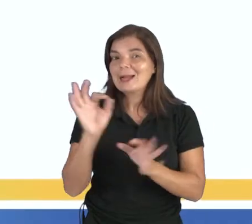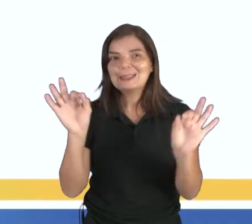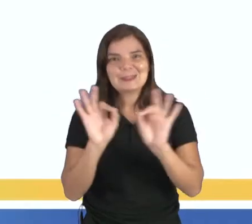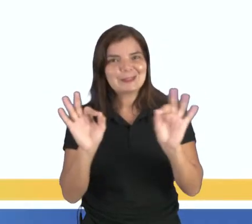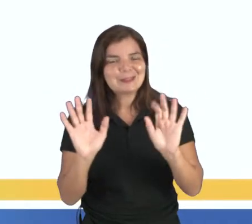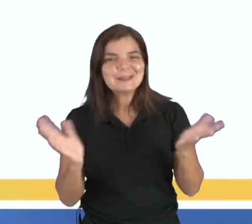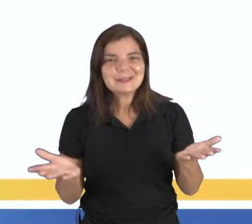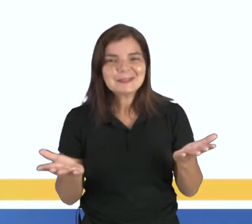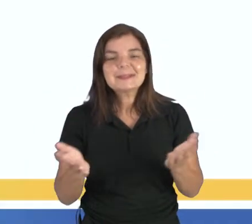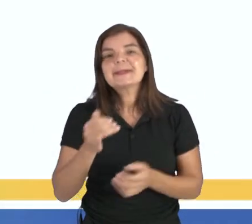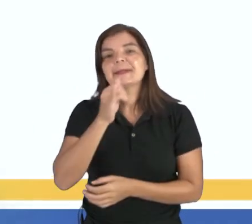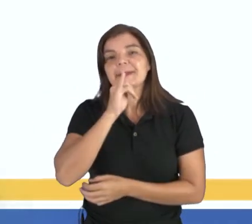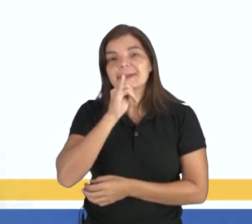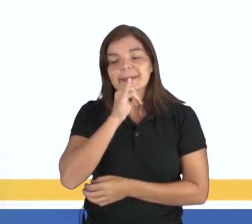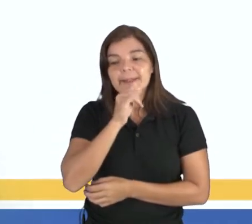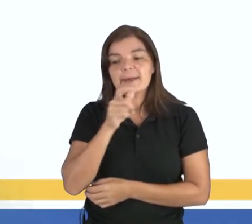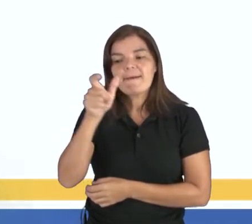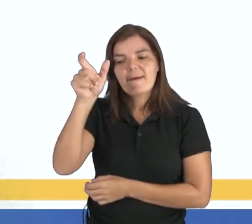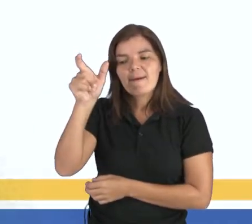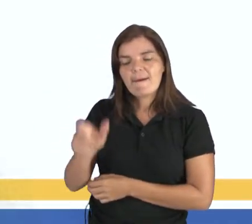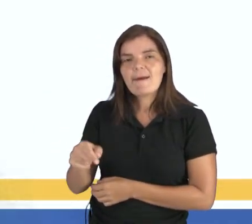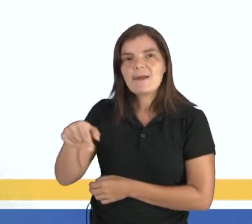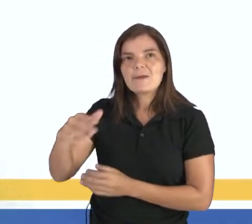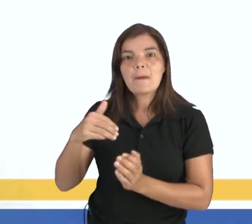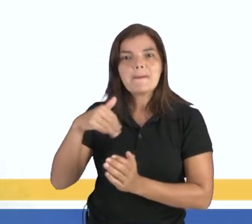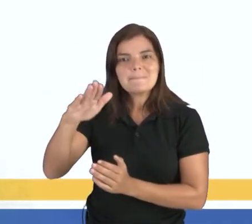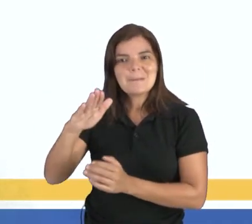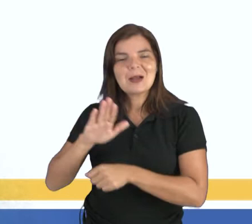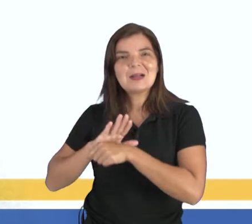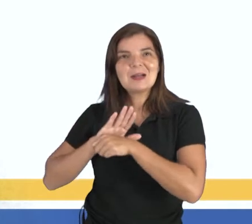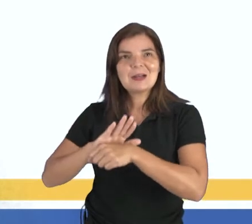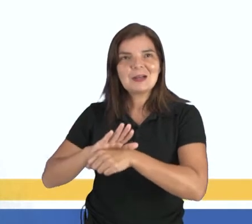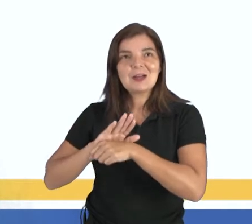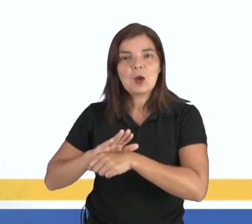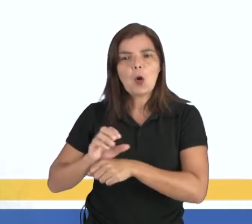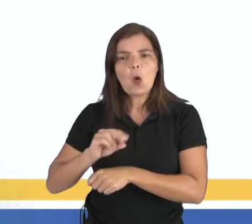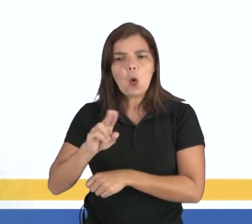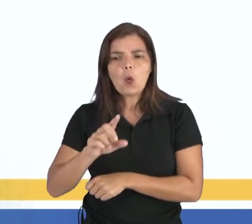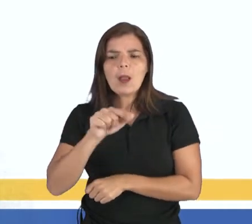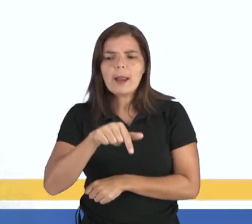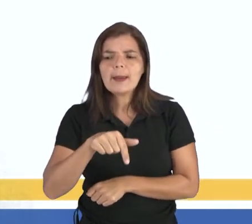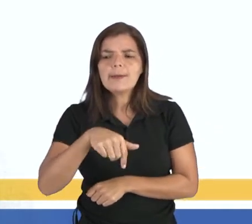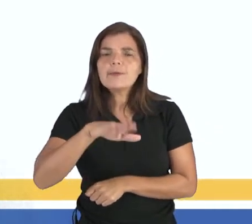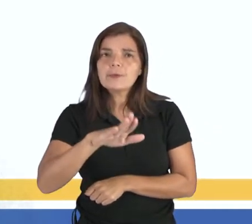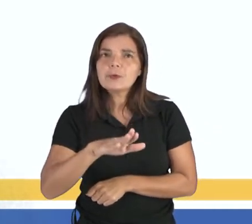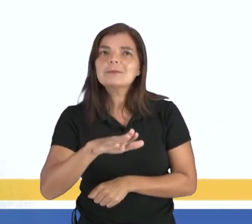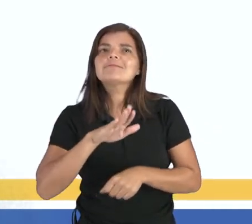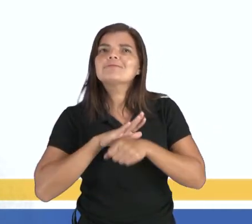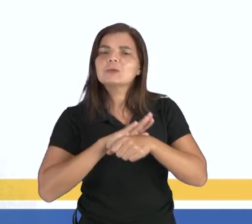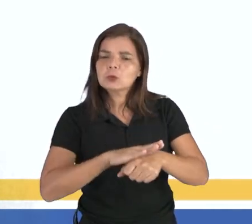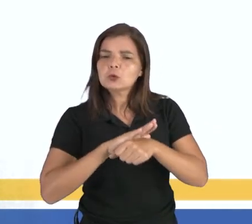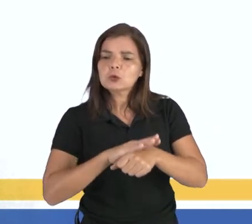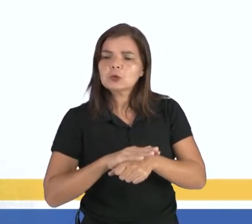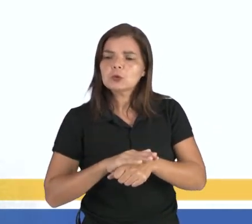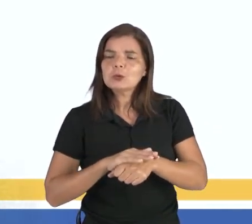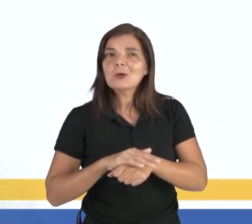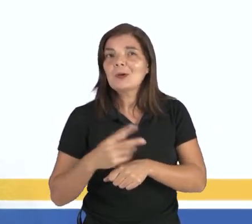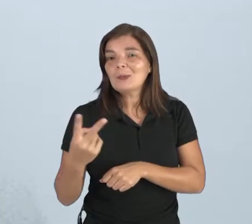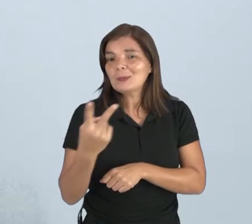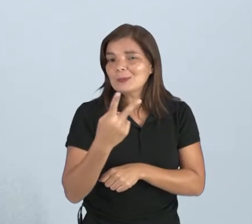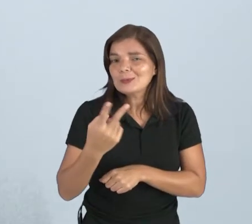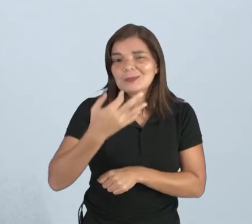Exemplo, ele foi um dos que mais contribuiu, ou ele foi um dos que mais contribuíram. Os dois